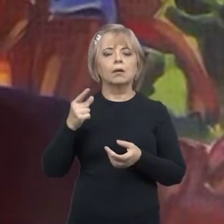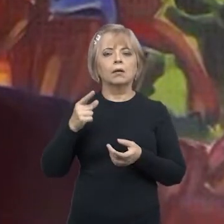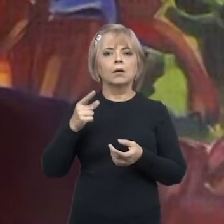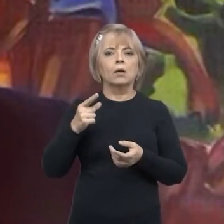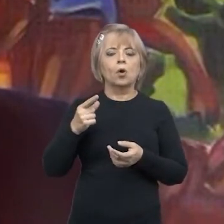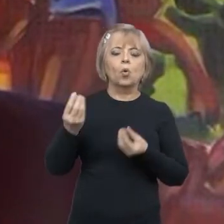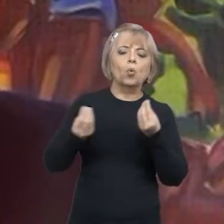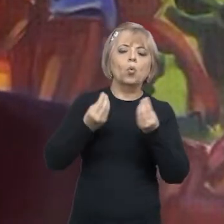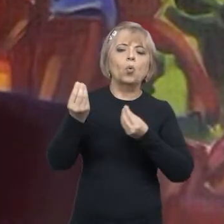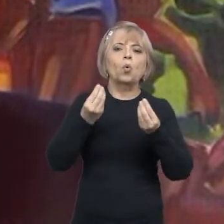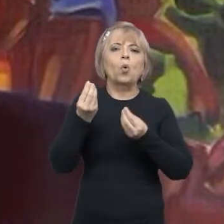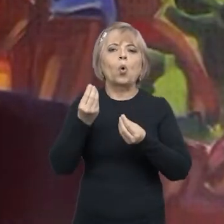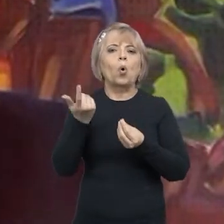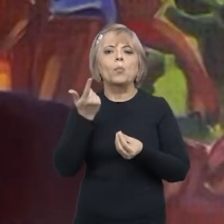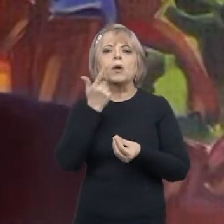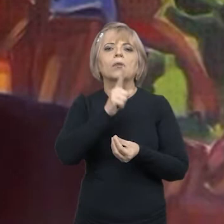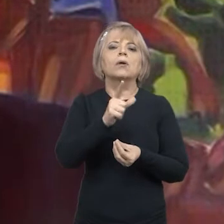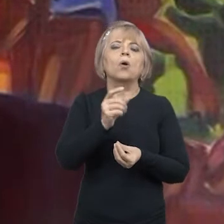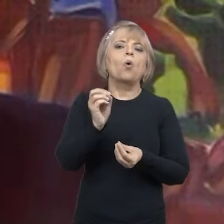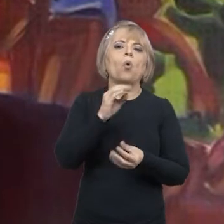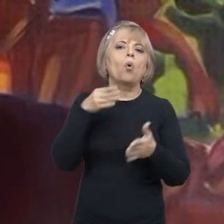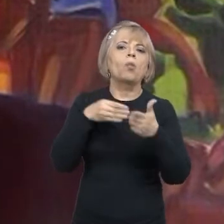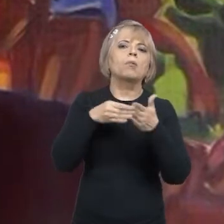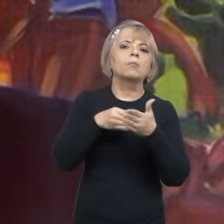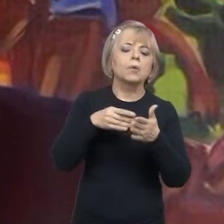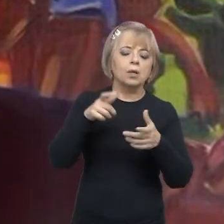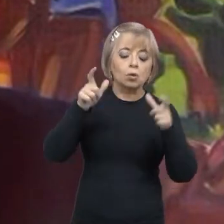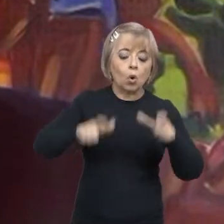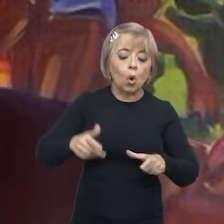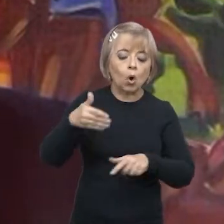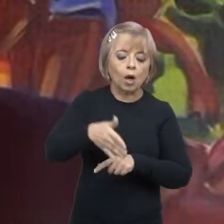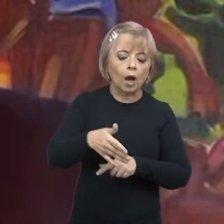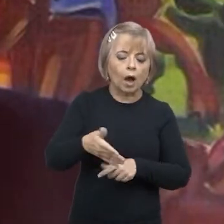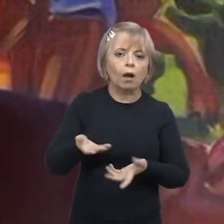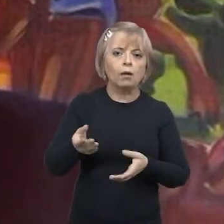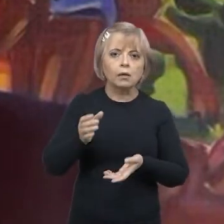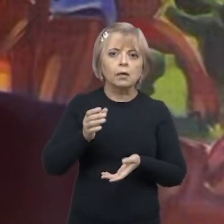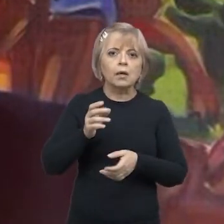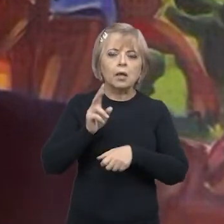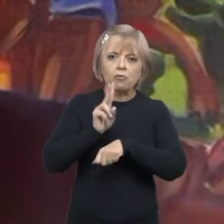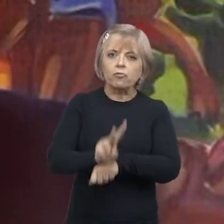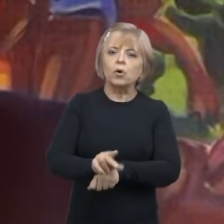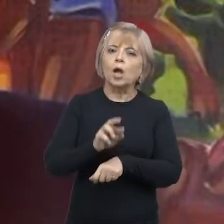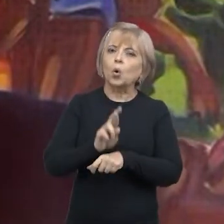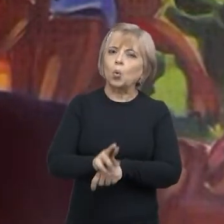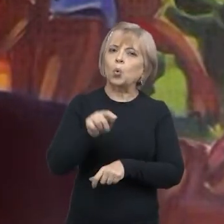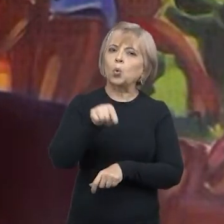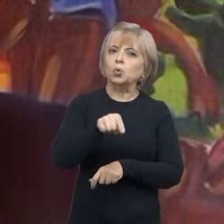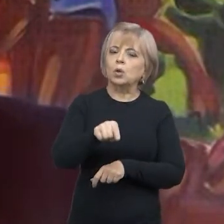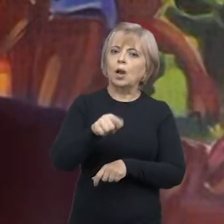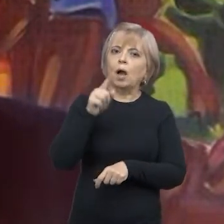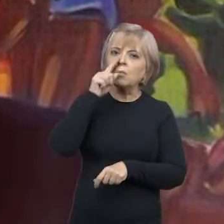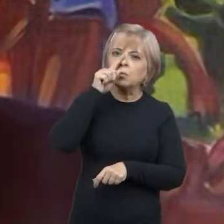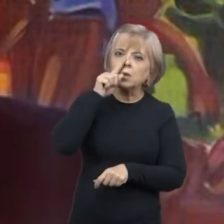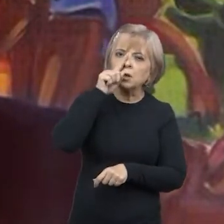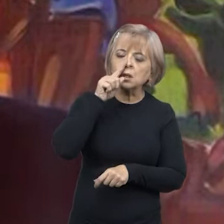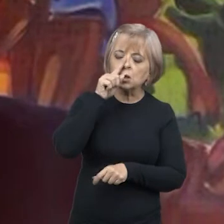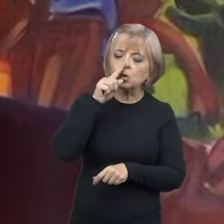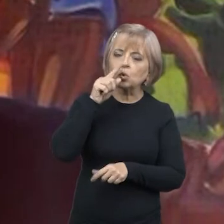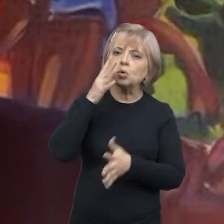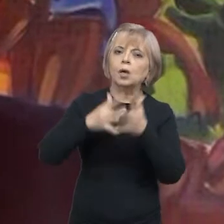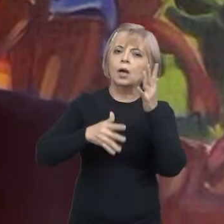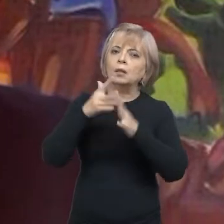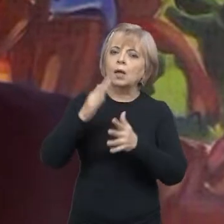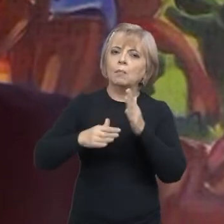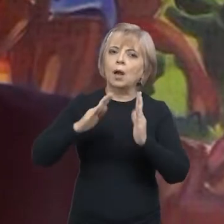a viabilidade ou inviabilidade de um empreendimento naquele local, sobre se existe ou não uma situação de risco naquele local que impeça a moradia da